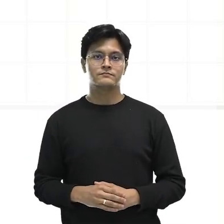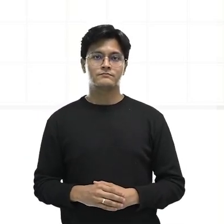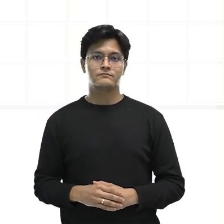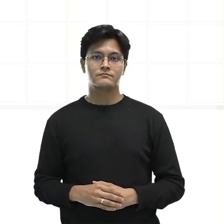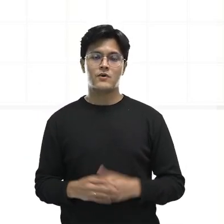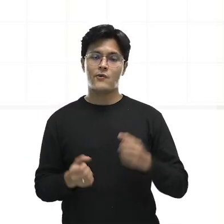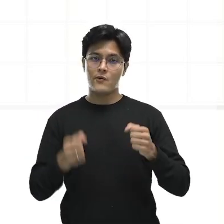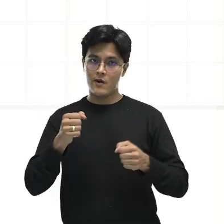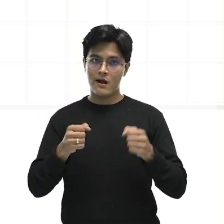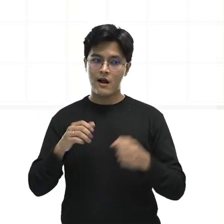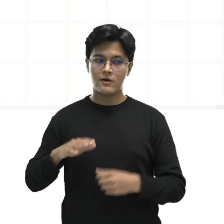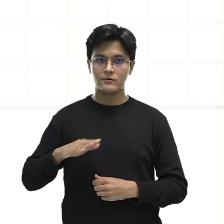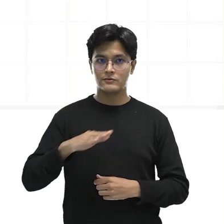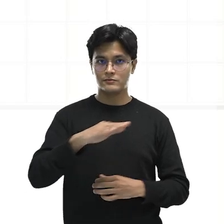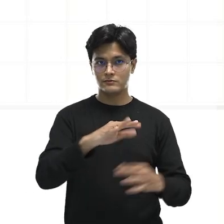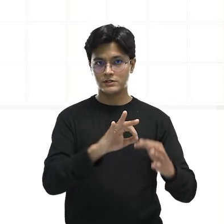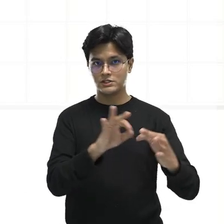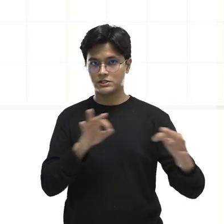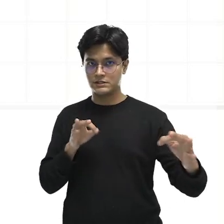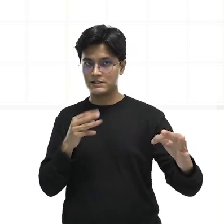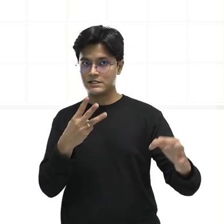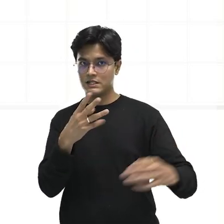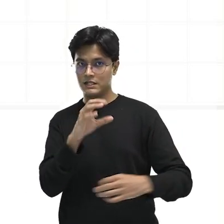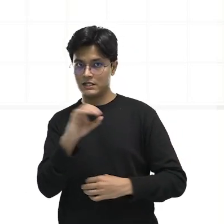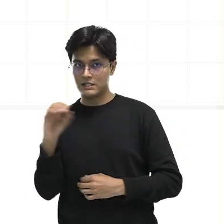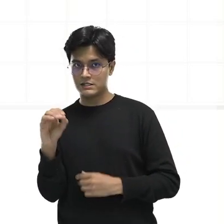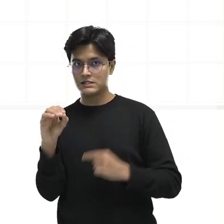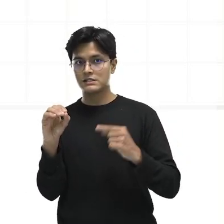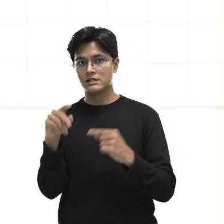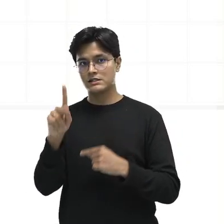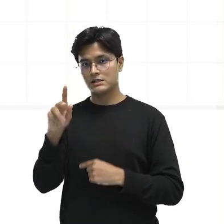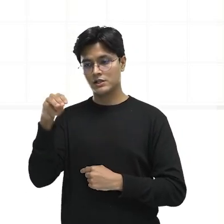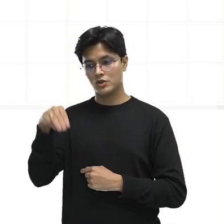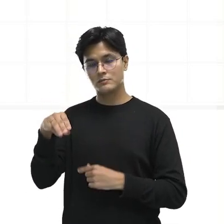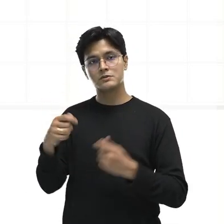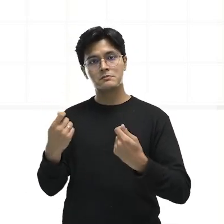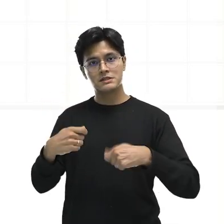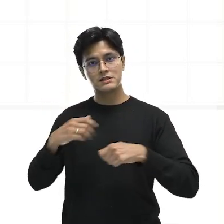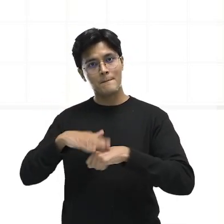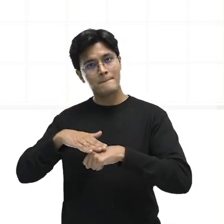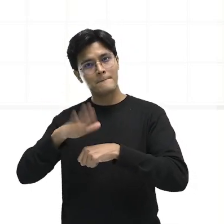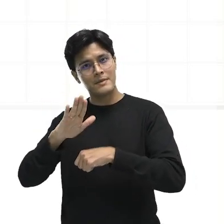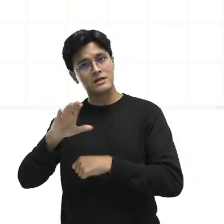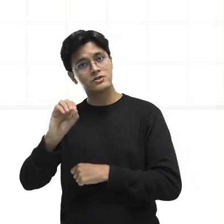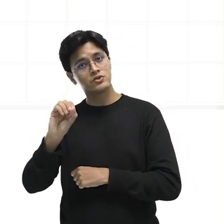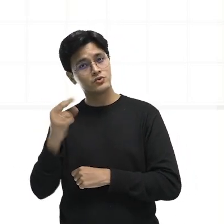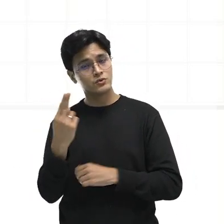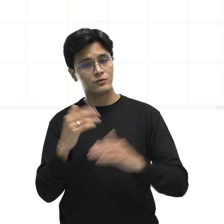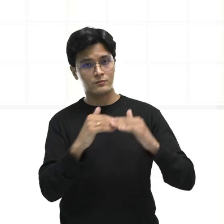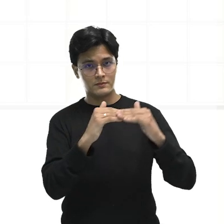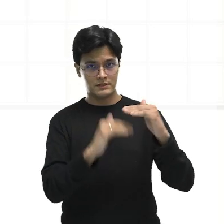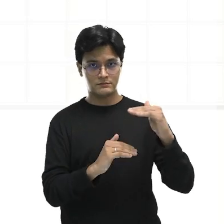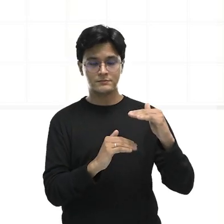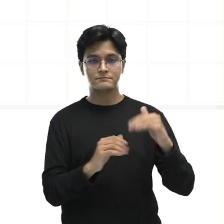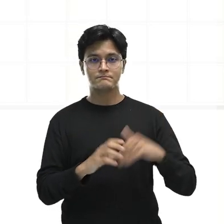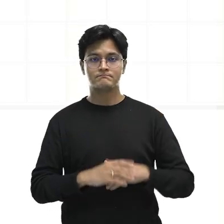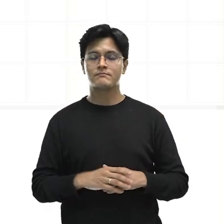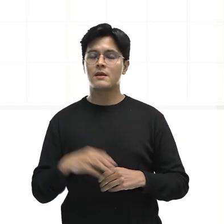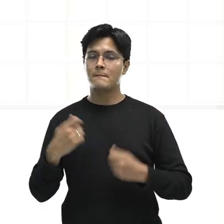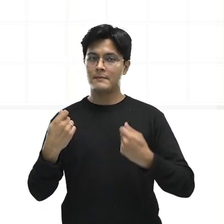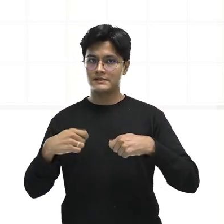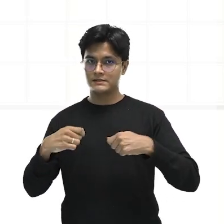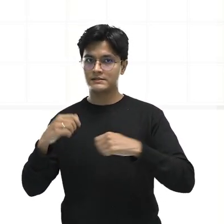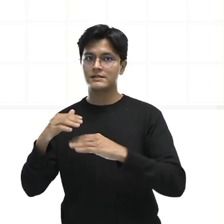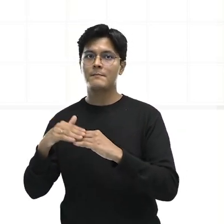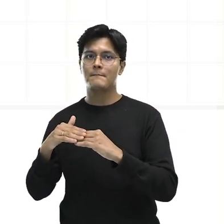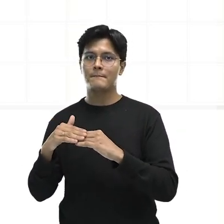300 km, ele vai precisar de mais ou de menos combustível? De mais, né? Então, eu